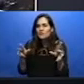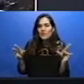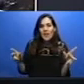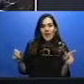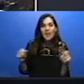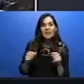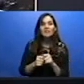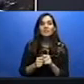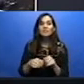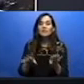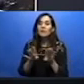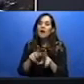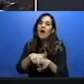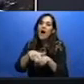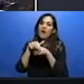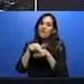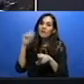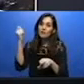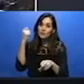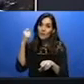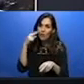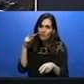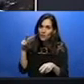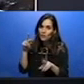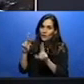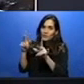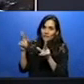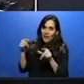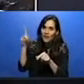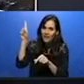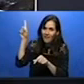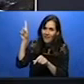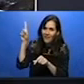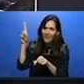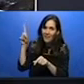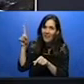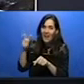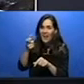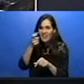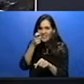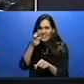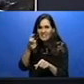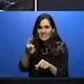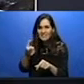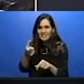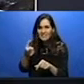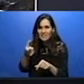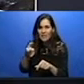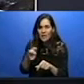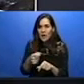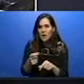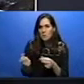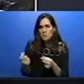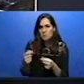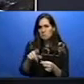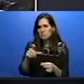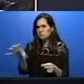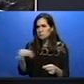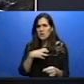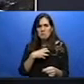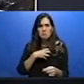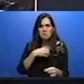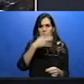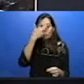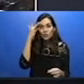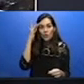de atrações, de eventos que tem? E aí, será que esses eventos são interessantes para as mesmas pessoas, para os mesmos tipos de viagem?